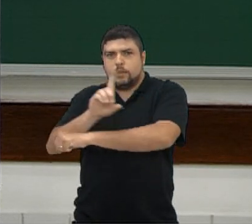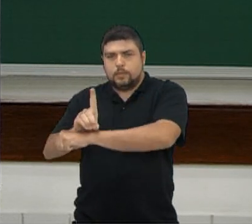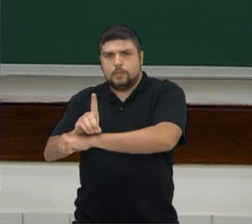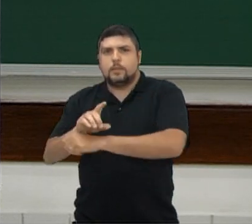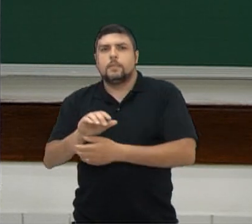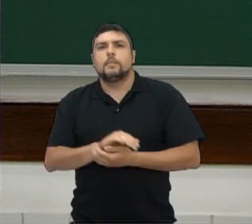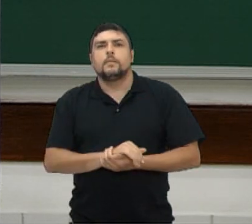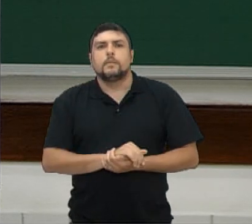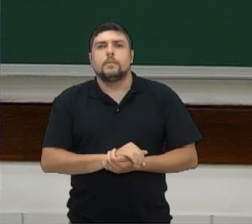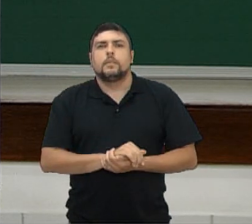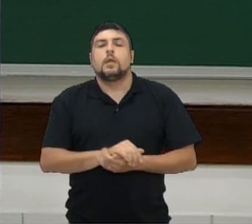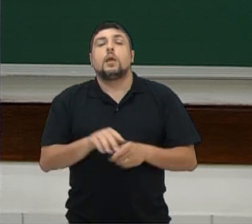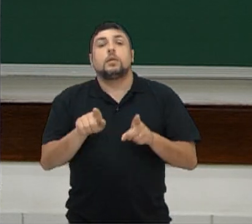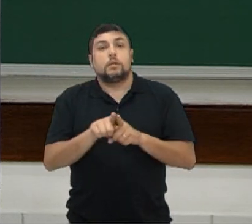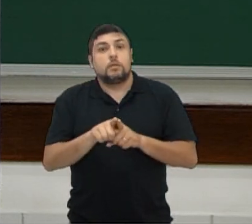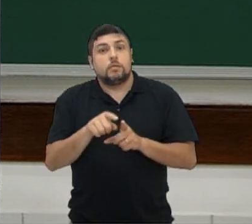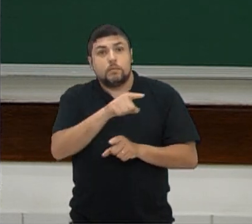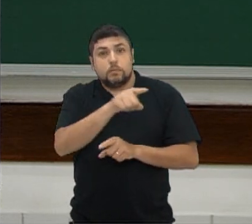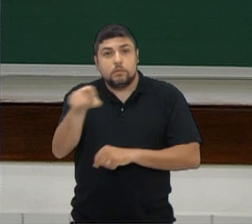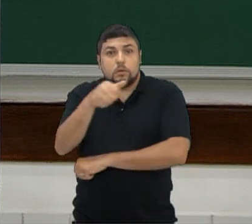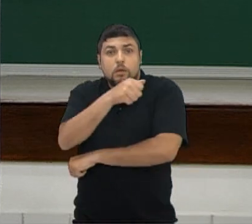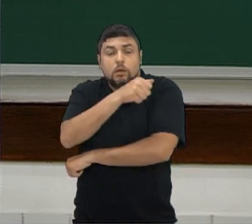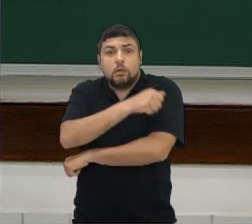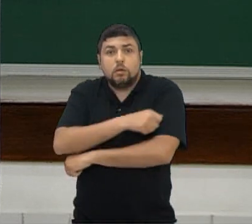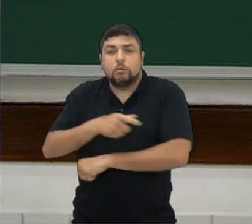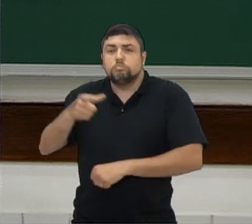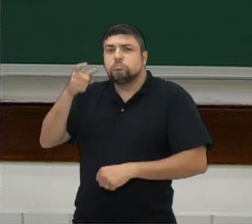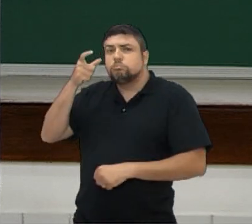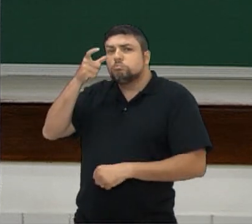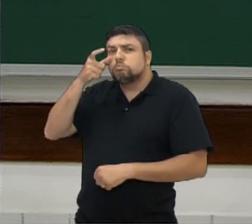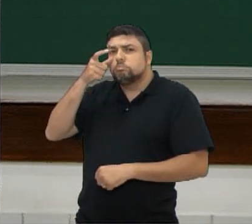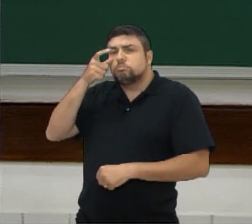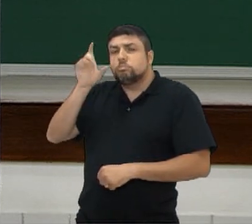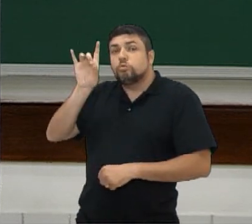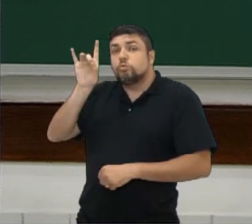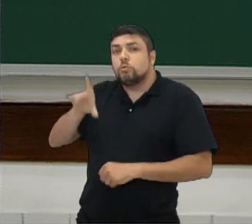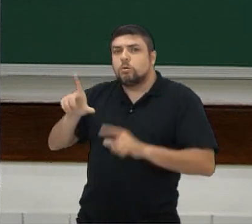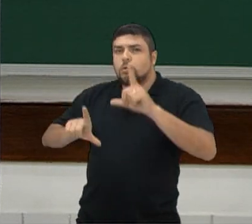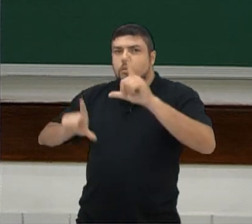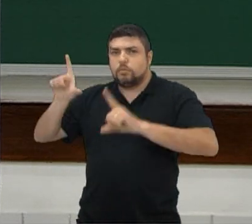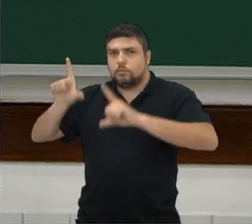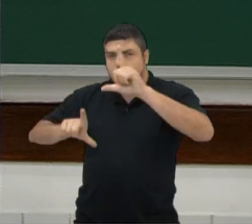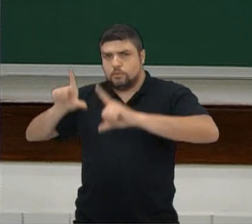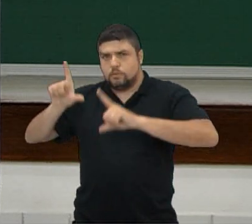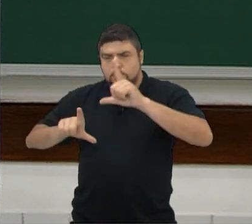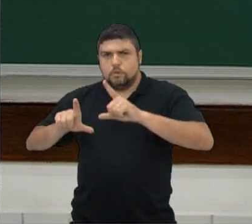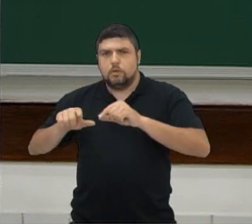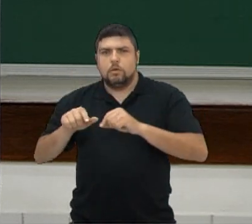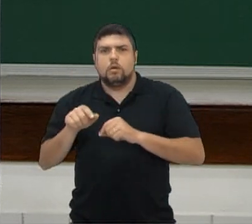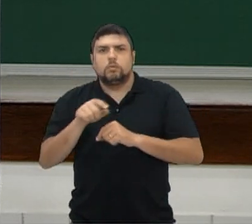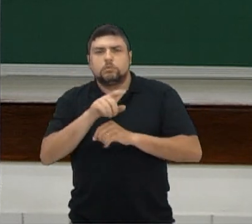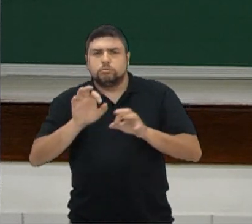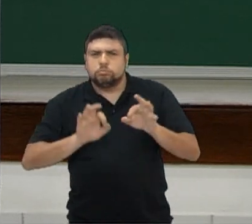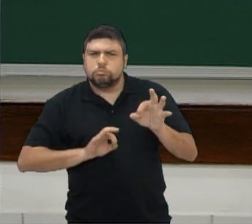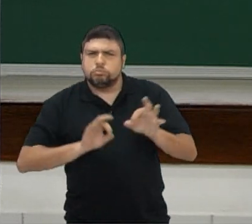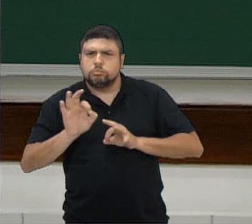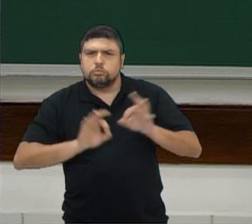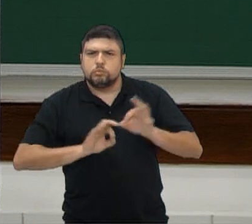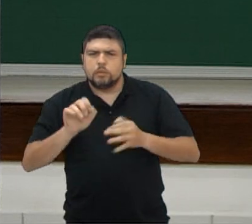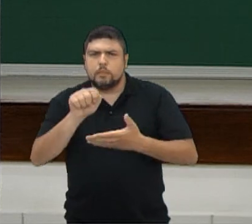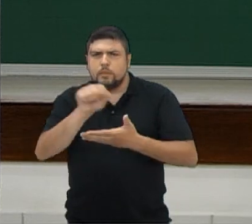certo? E os alunos que estão assistindo às aulas pela TV, que realizem as atividades, né, e organizem aí um tempo, vejam como que a